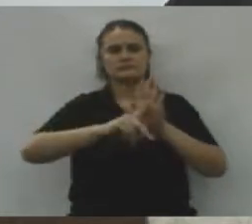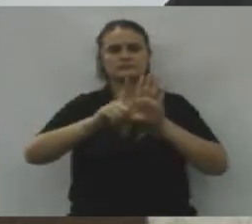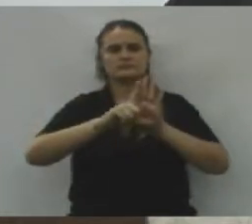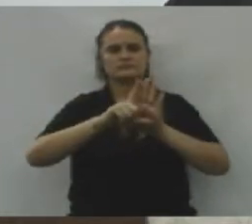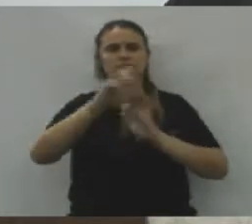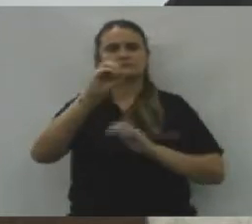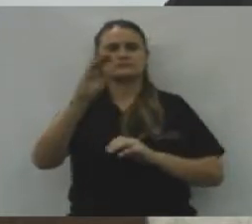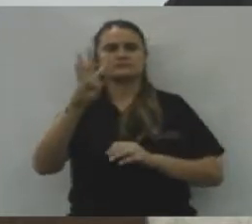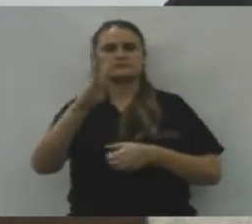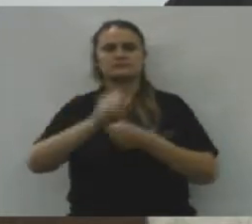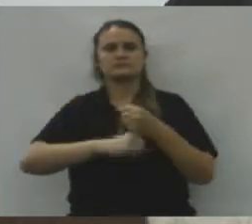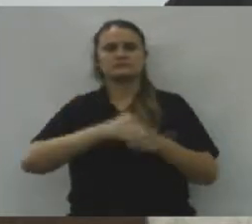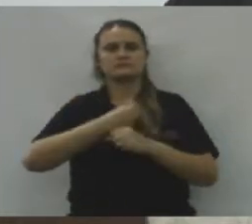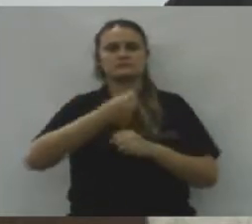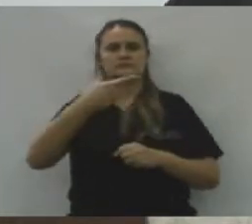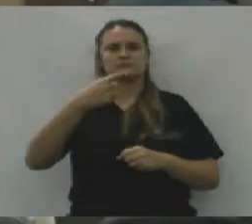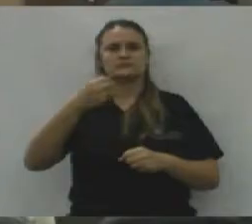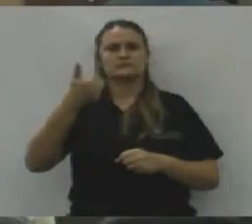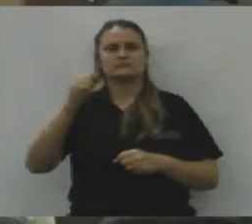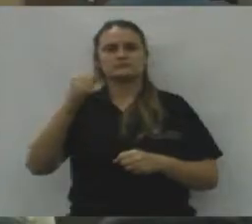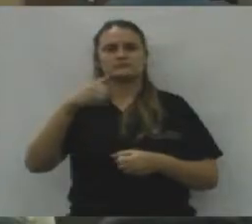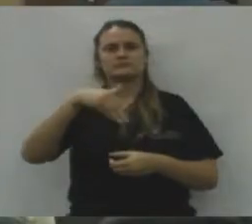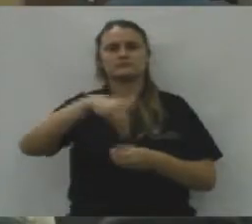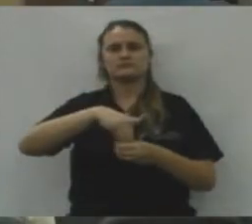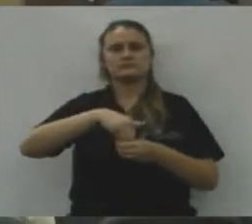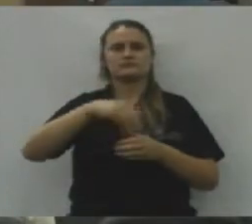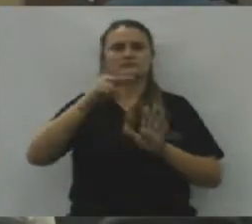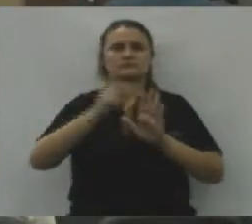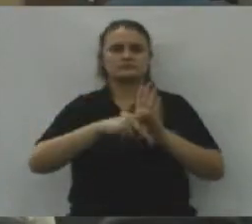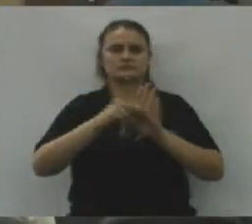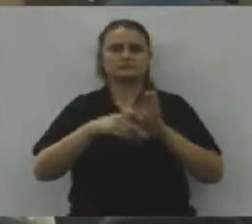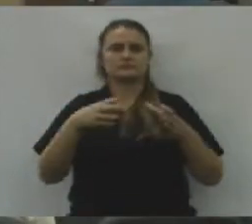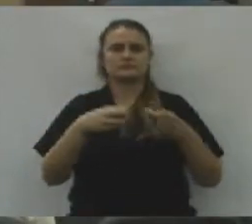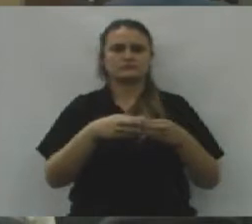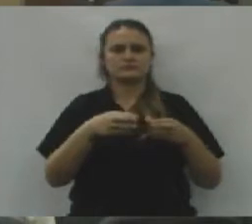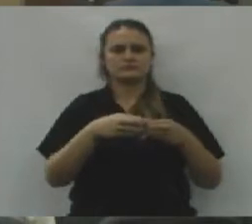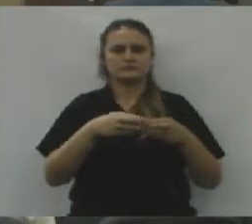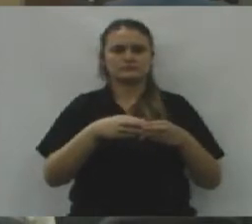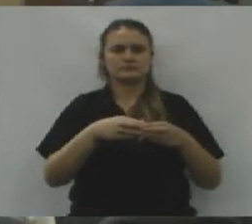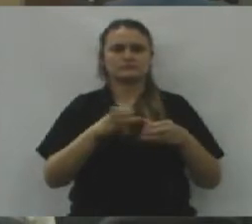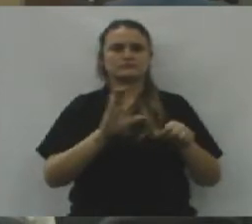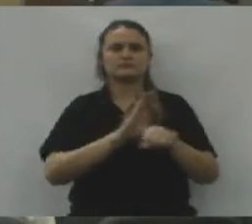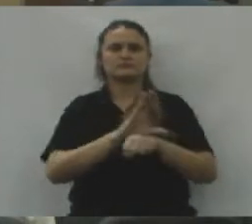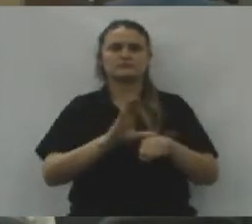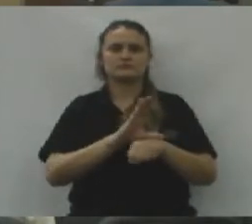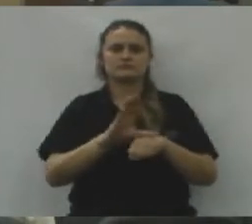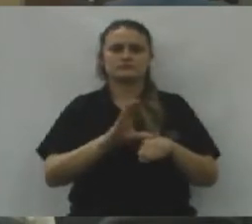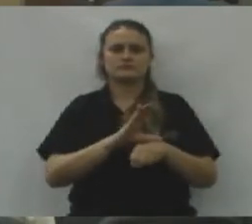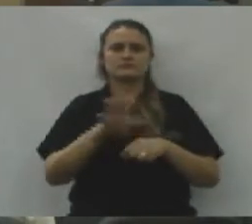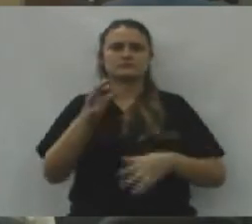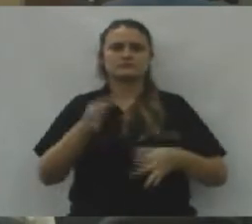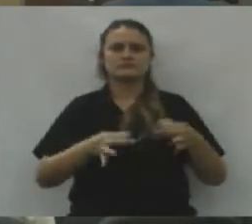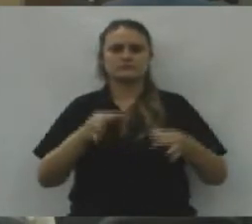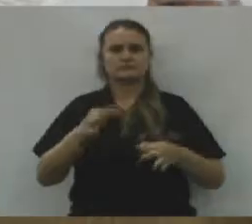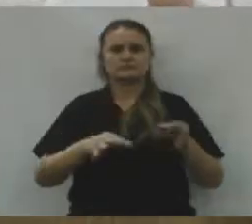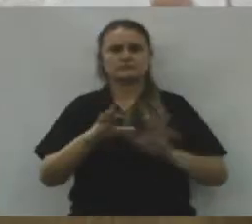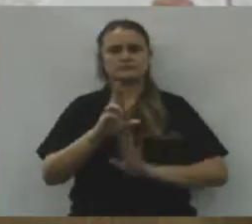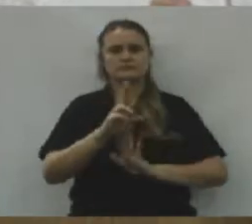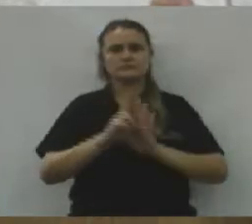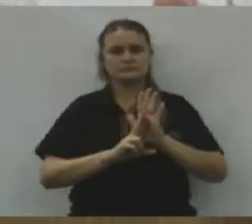número 4/2018. Votação do parecer fundamentado da Comissão de Constituição, Justiça